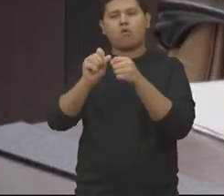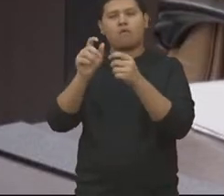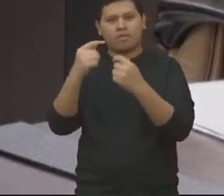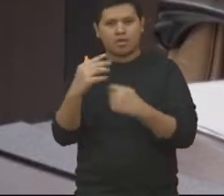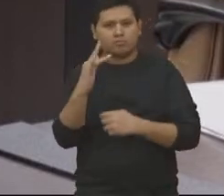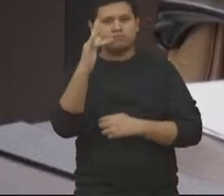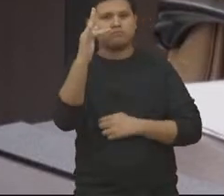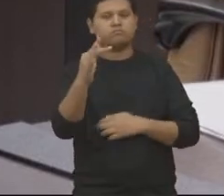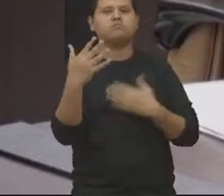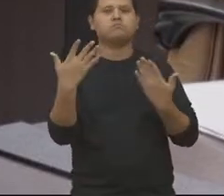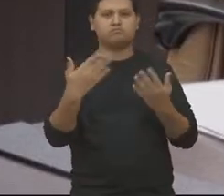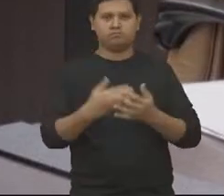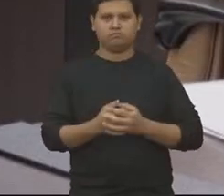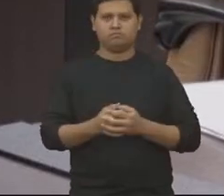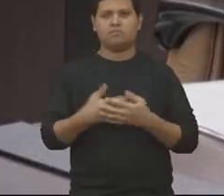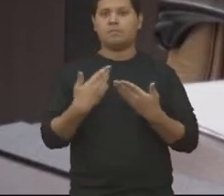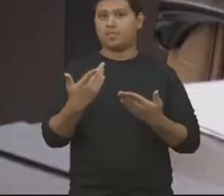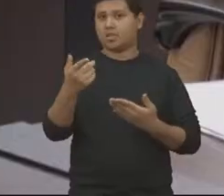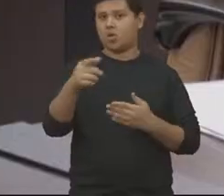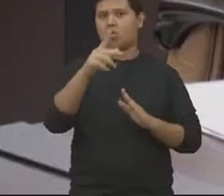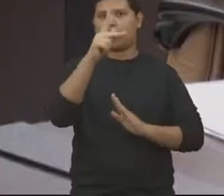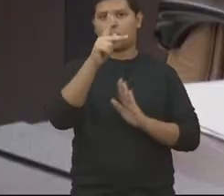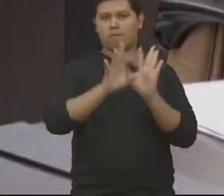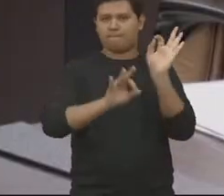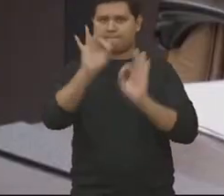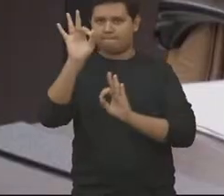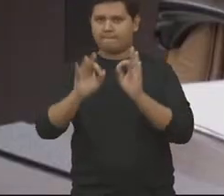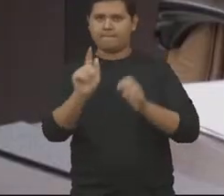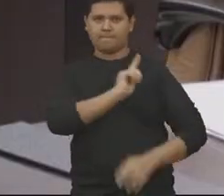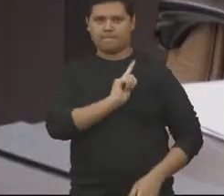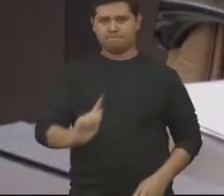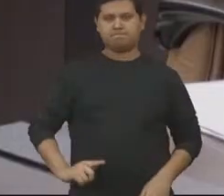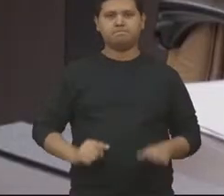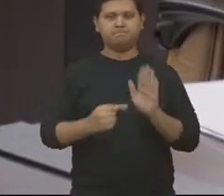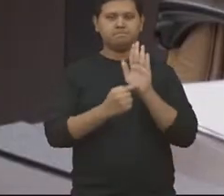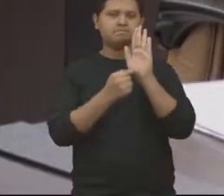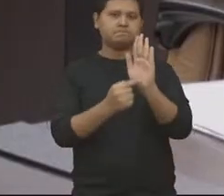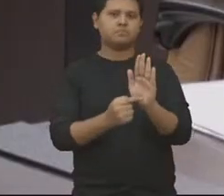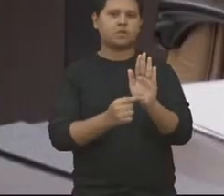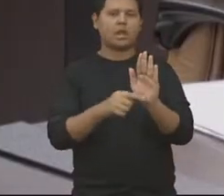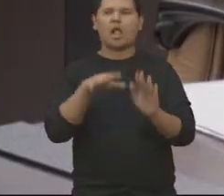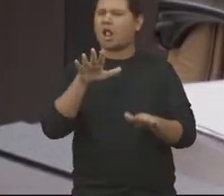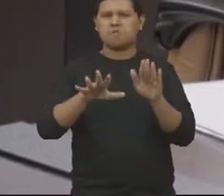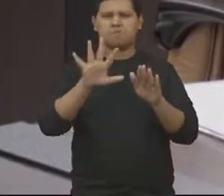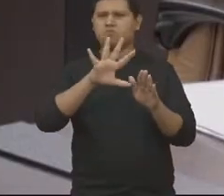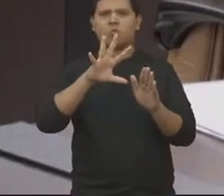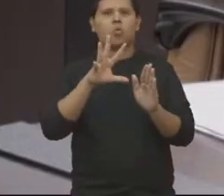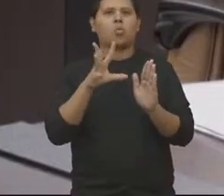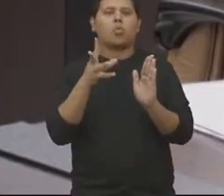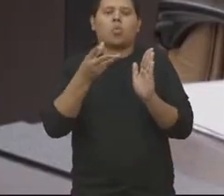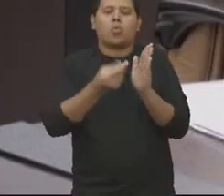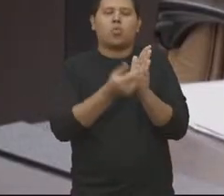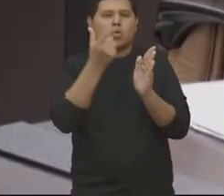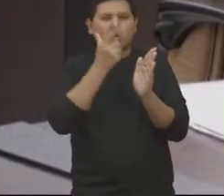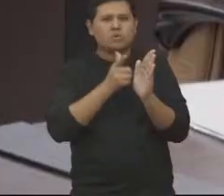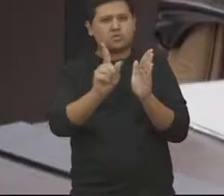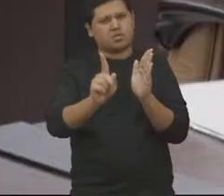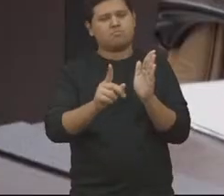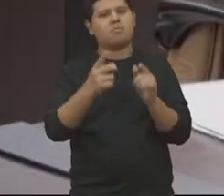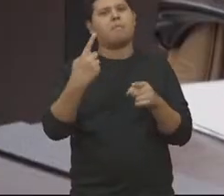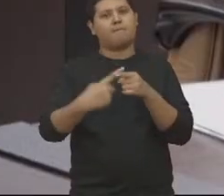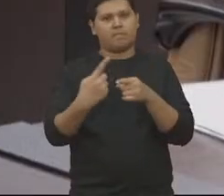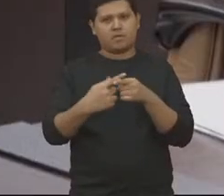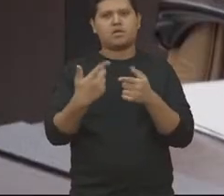precisa fazer. E o plano de governo que ele apresenta, nem sempre dá para se cumprir por